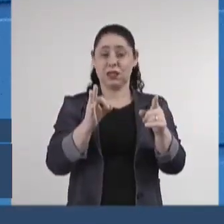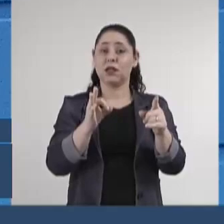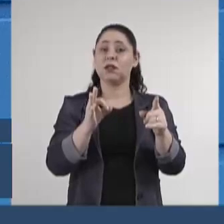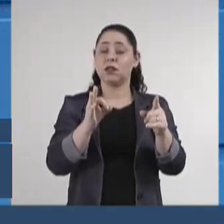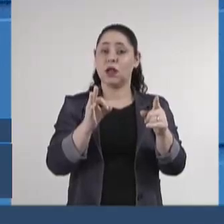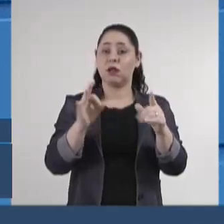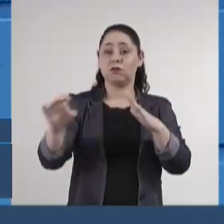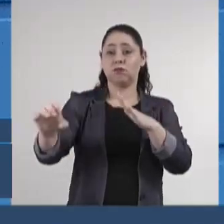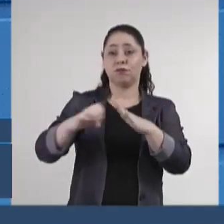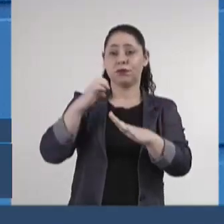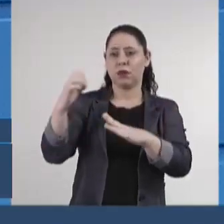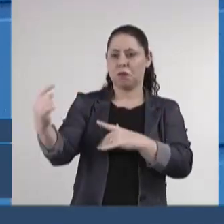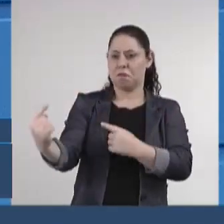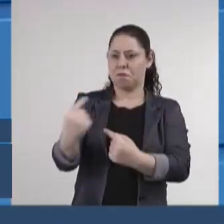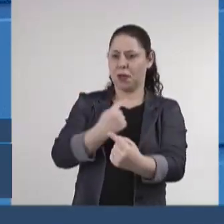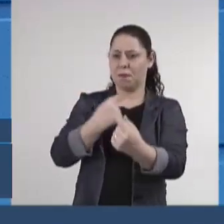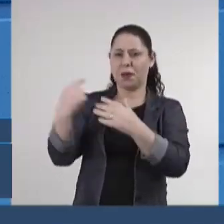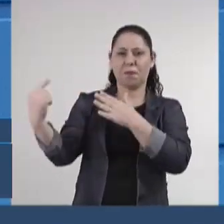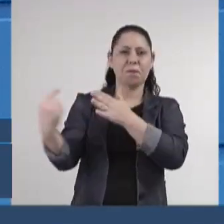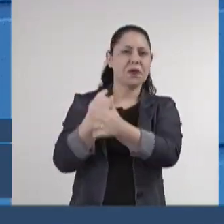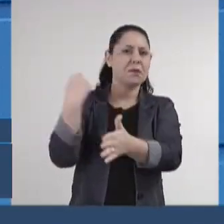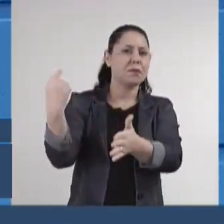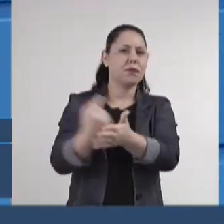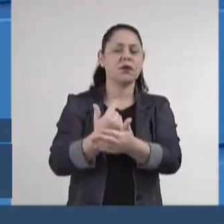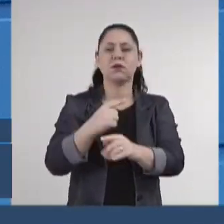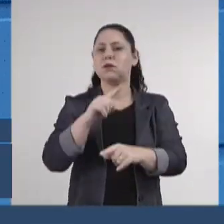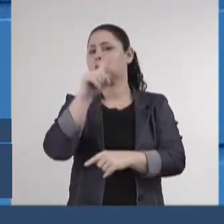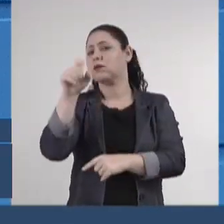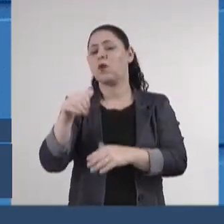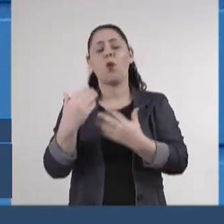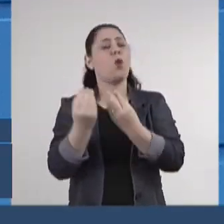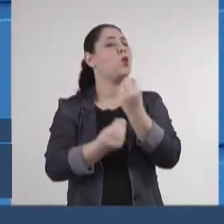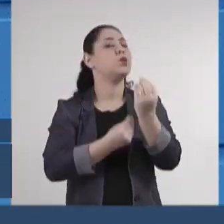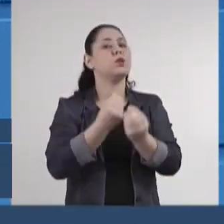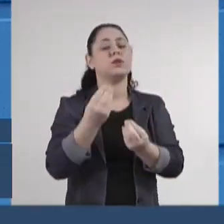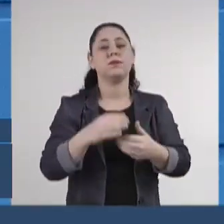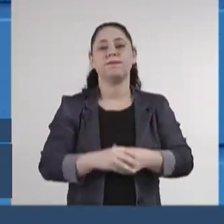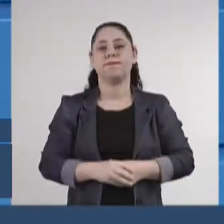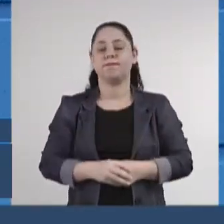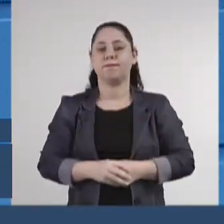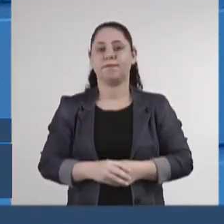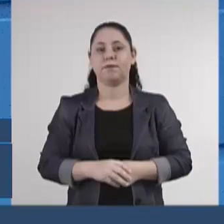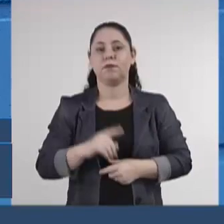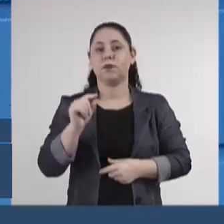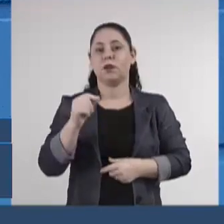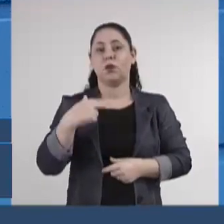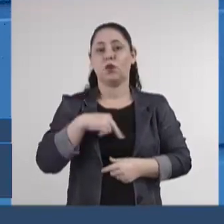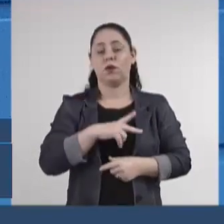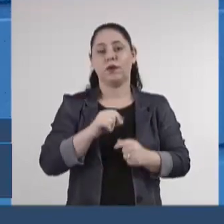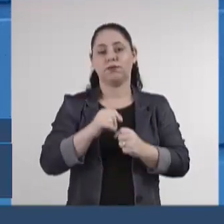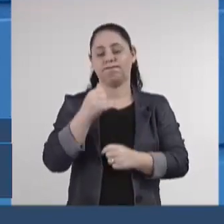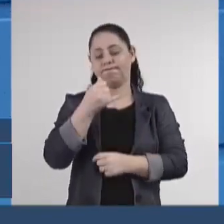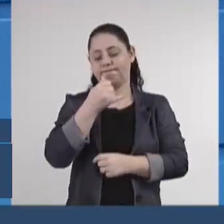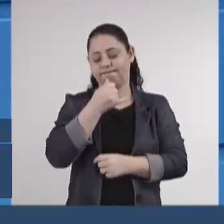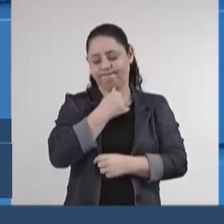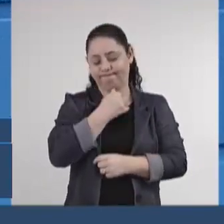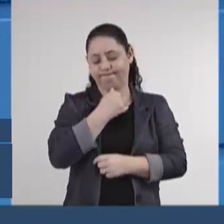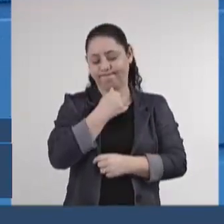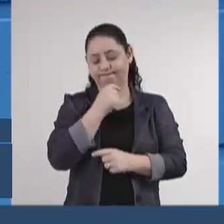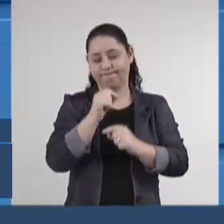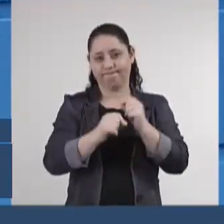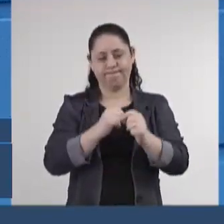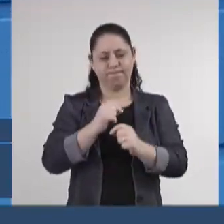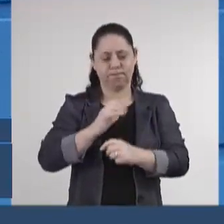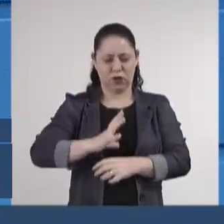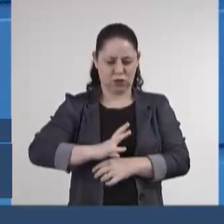ter recebido questionamentos sobre isso. Mas como que vai ser isso? Então, o que nos causa tristeza